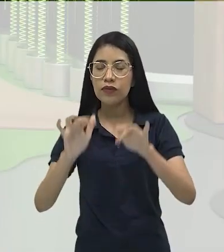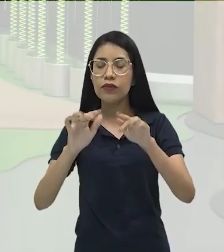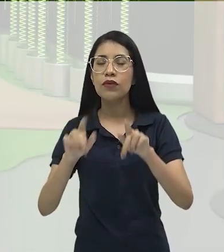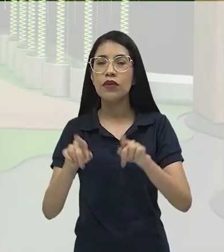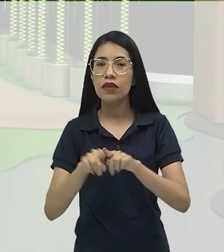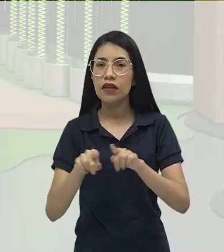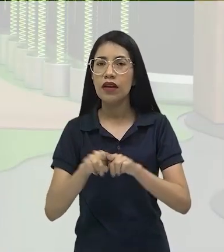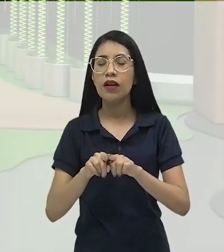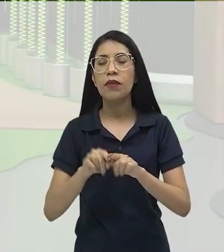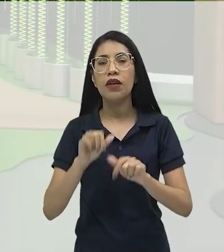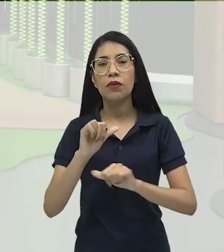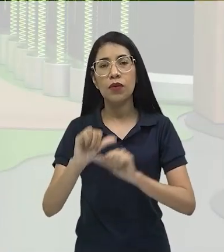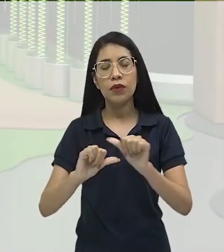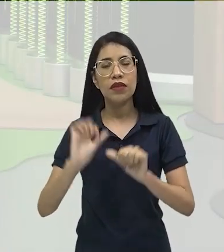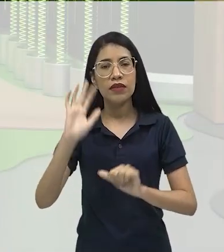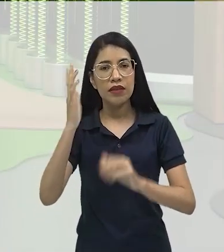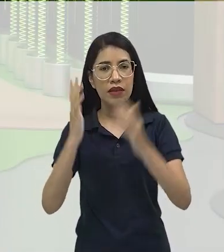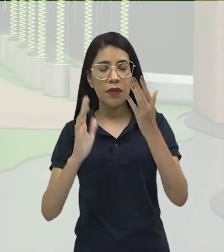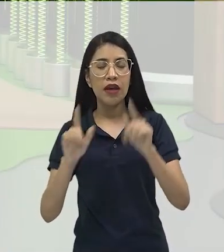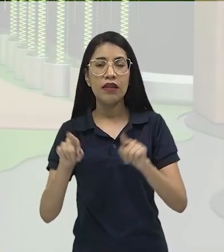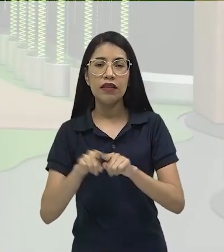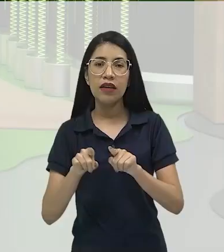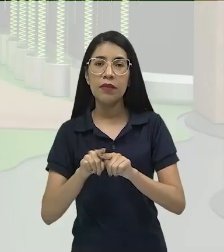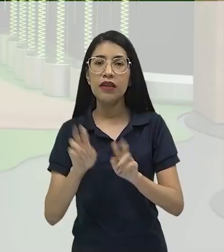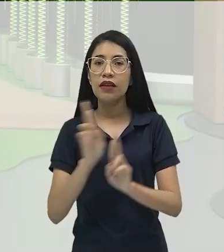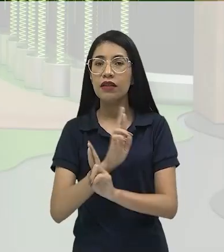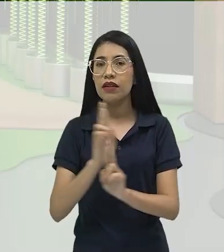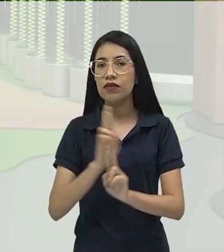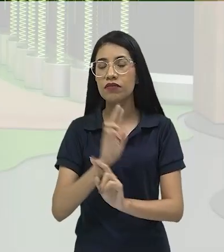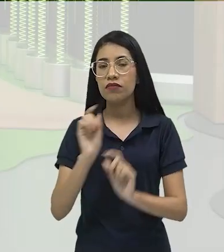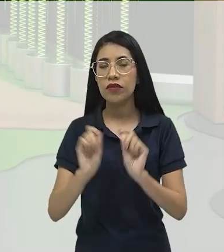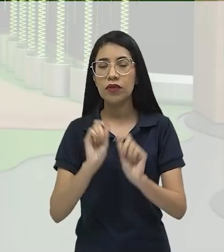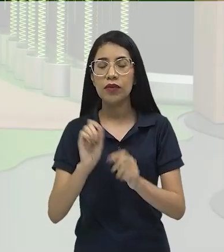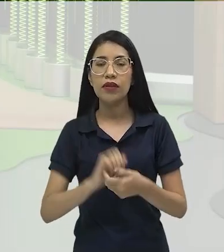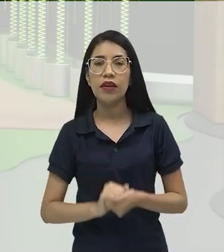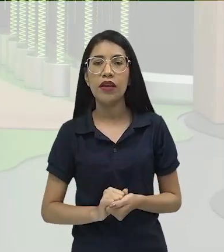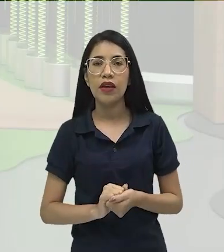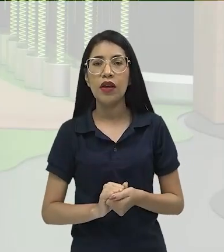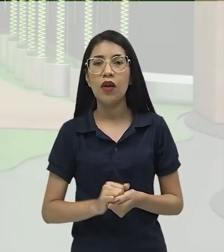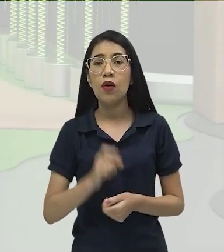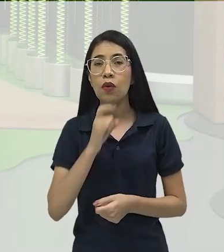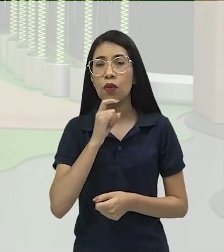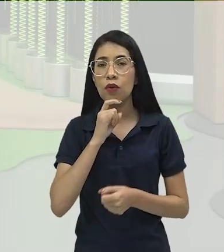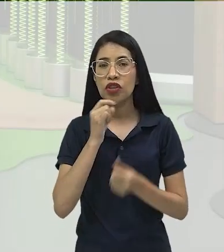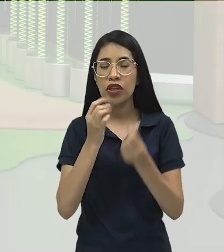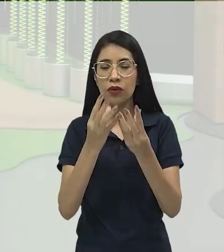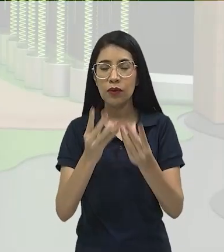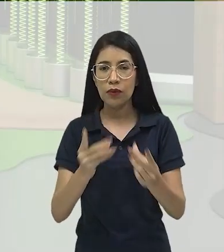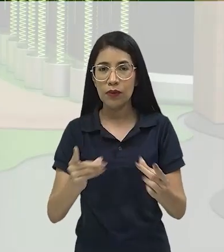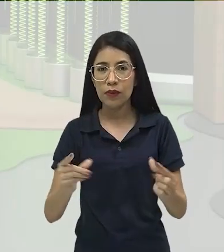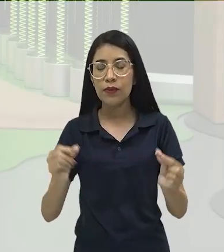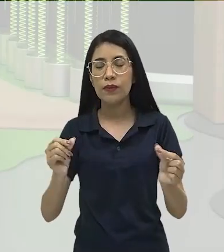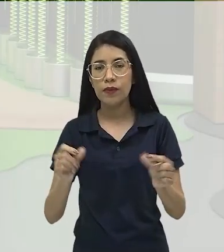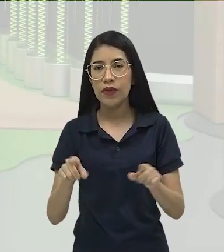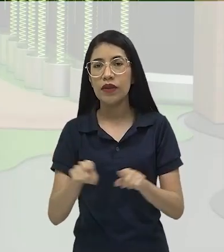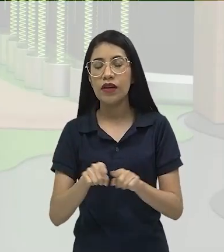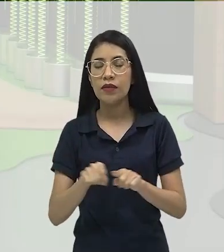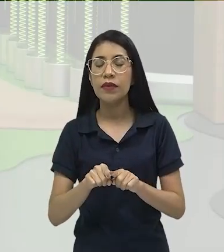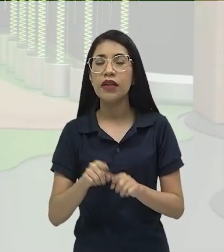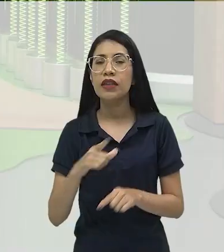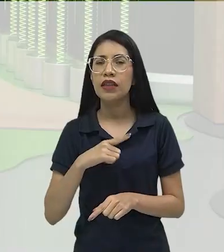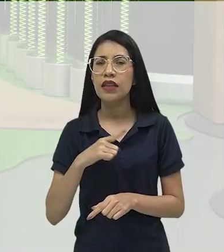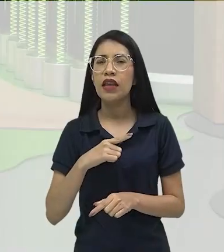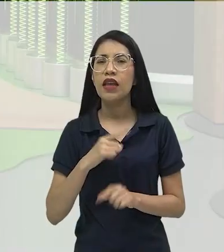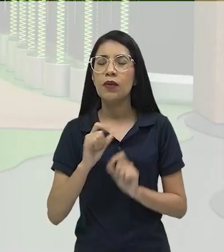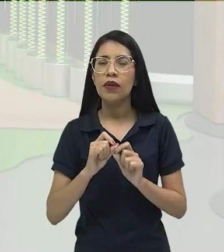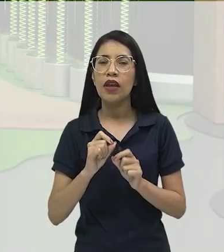enchentes. Mudanças climáticas também estão relacionadas com o degelo, né? Então nós temos aí aquelas